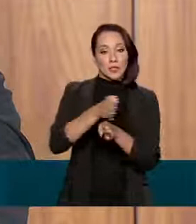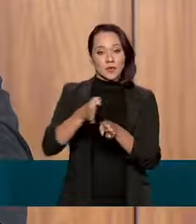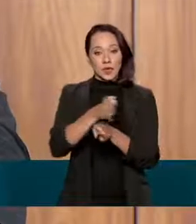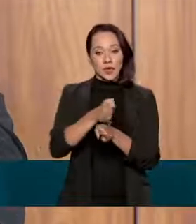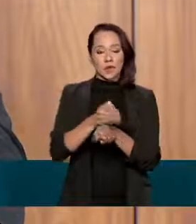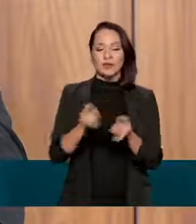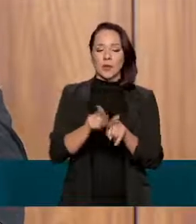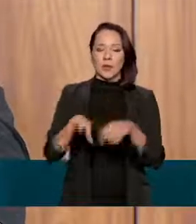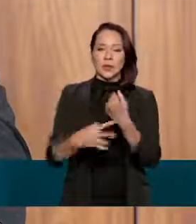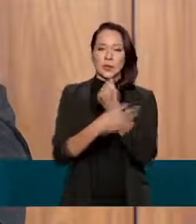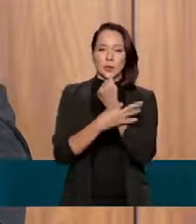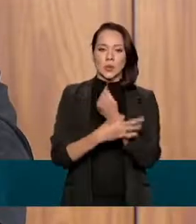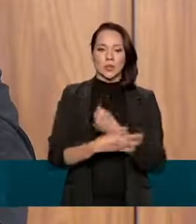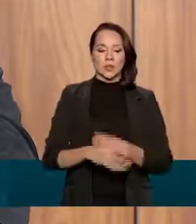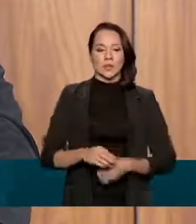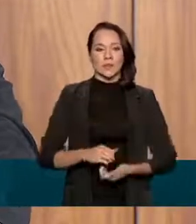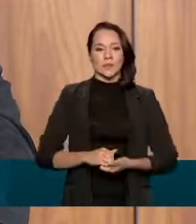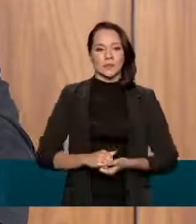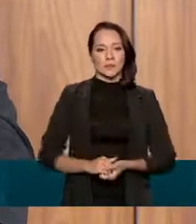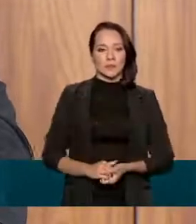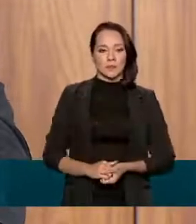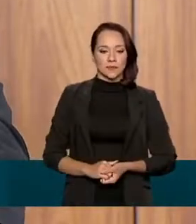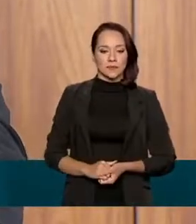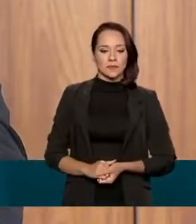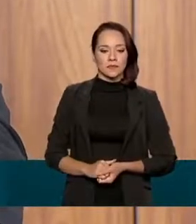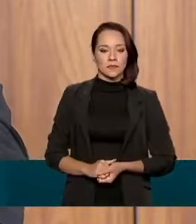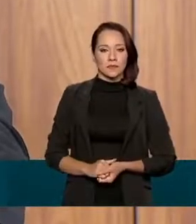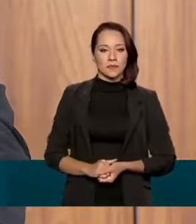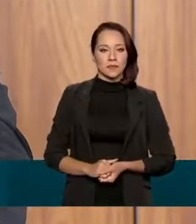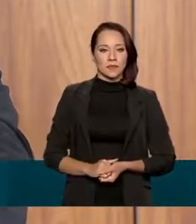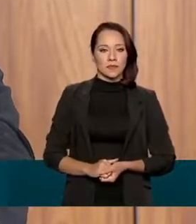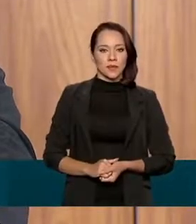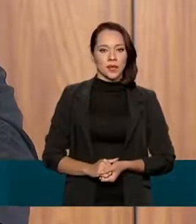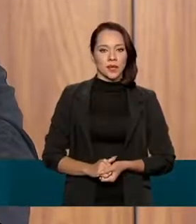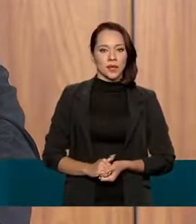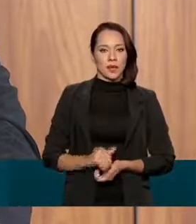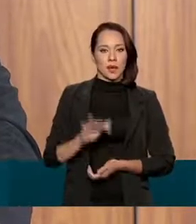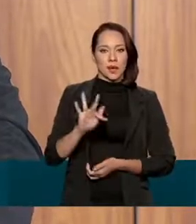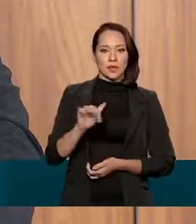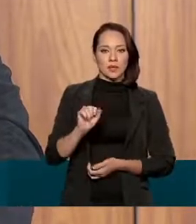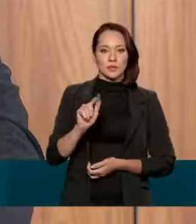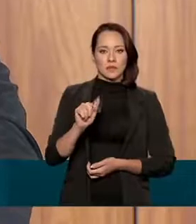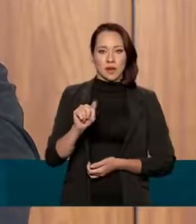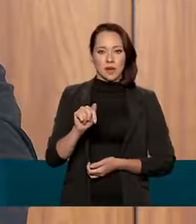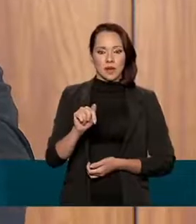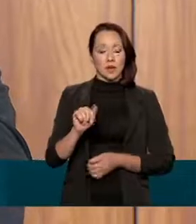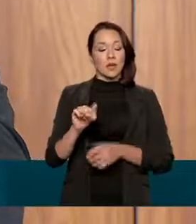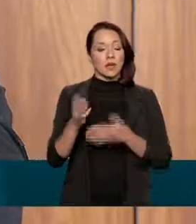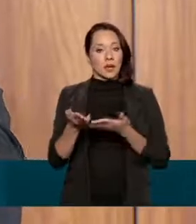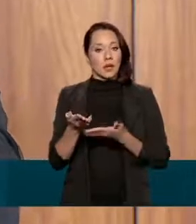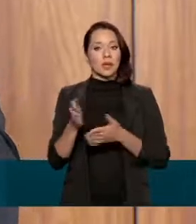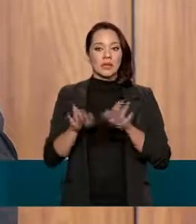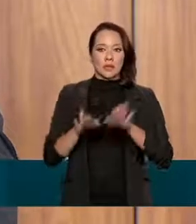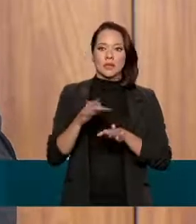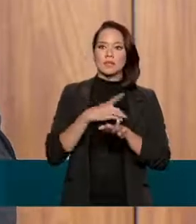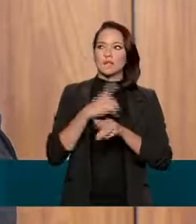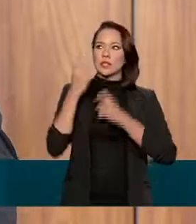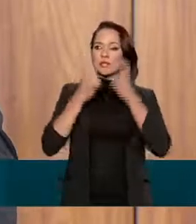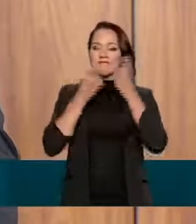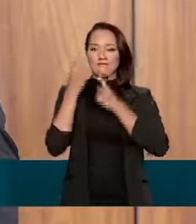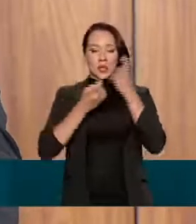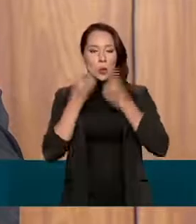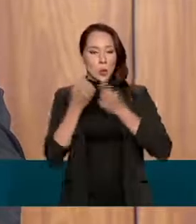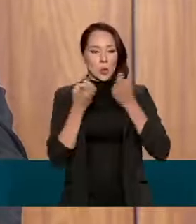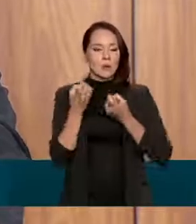e de segurança e faz parte obviamente nos preocupam